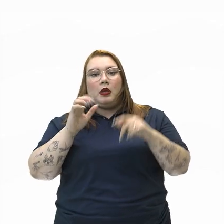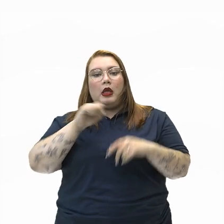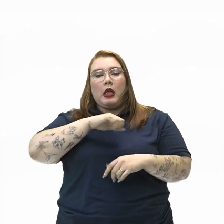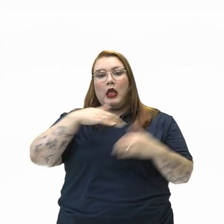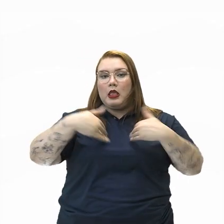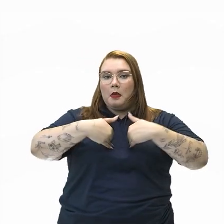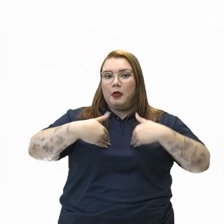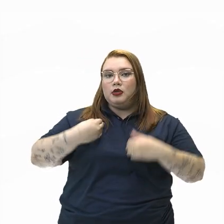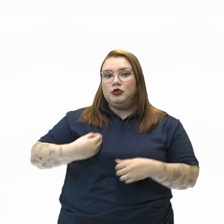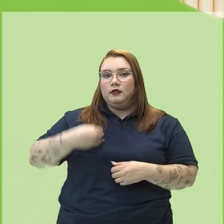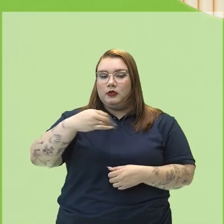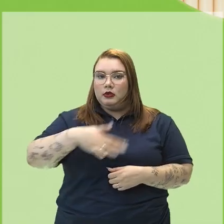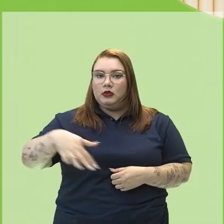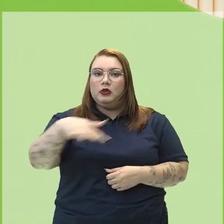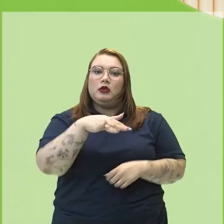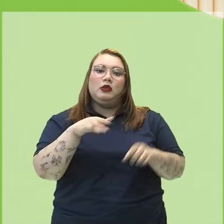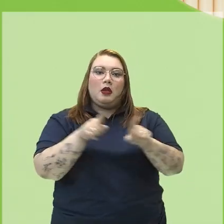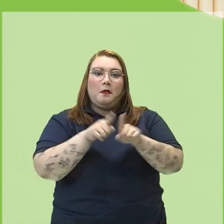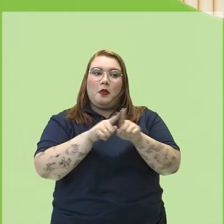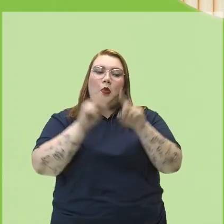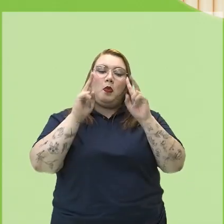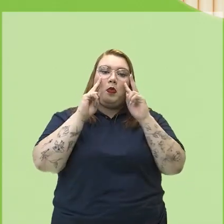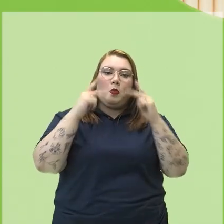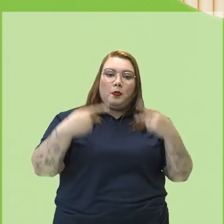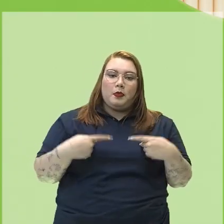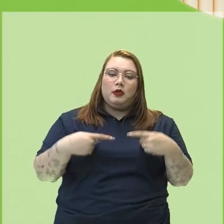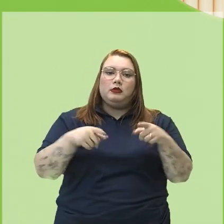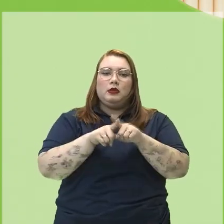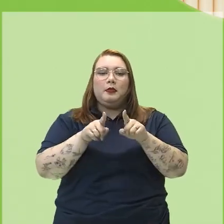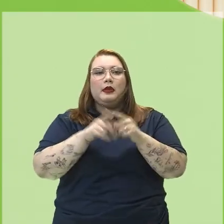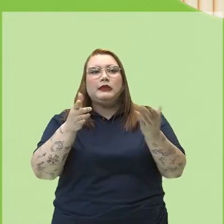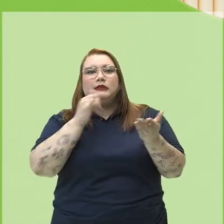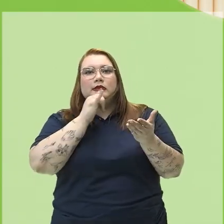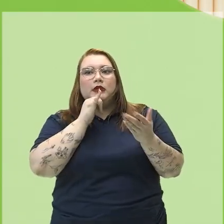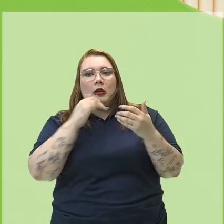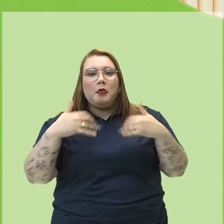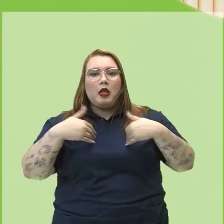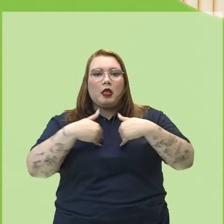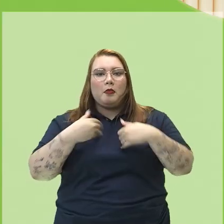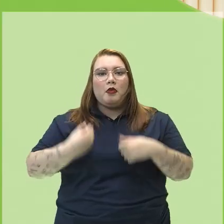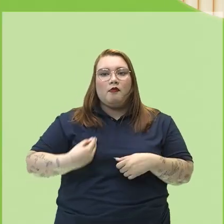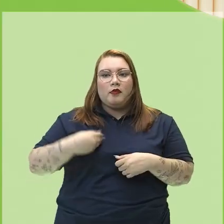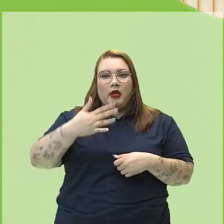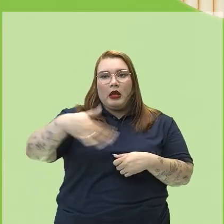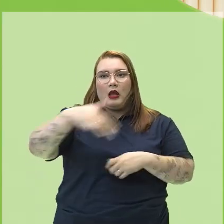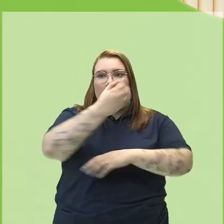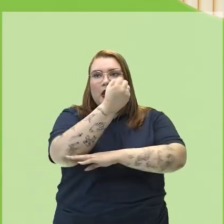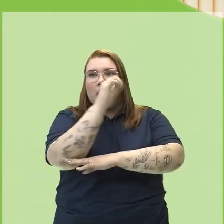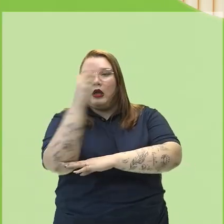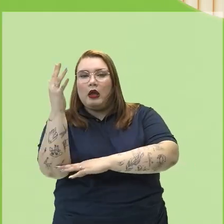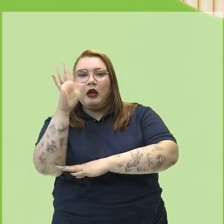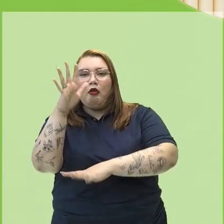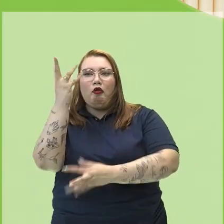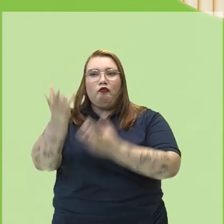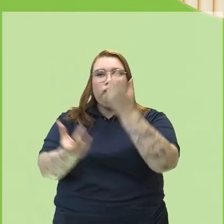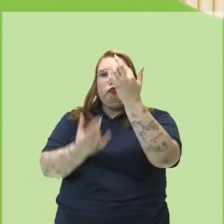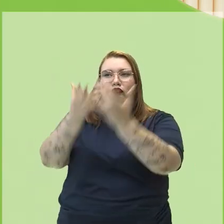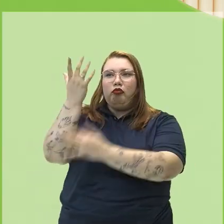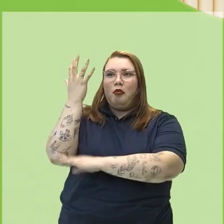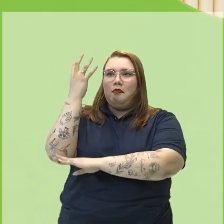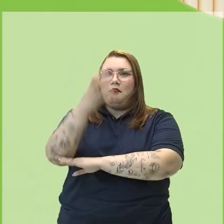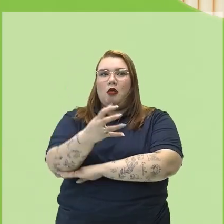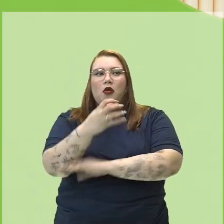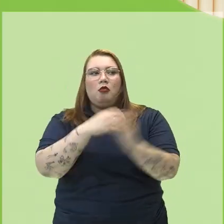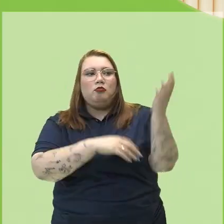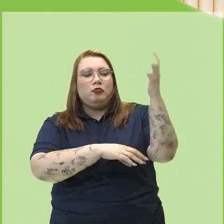ali naquele ambiente, por exemplo, que está sendo queimado, né? Está sendo desmatado. Os animais eles vão se refugiar, alguns